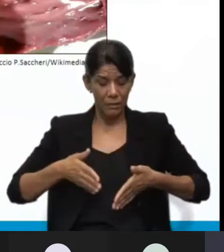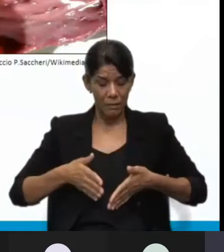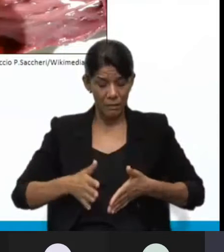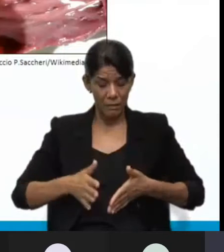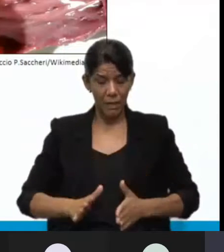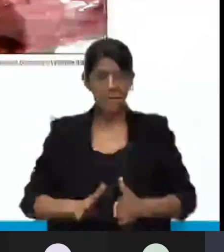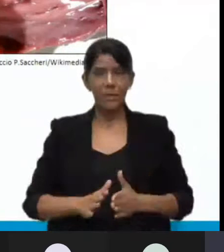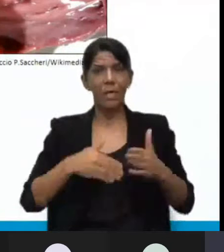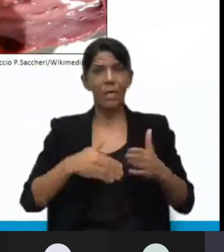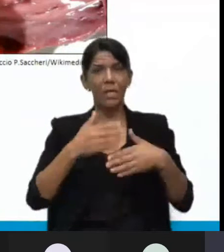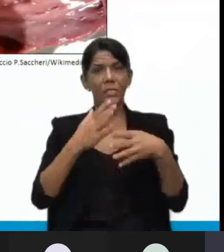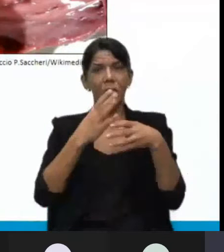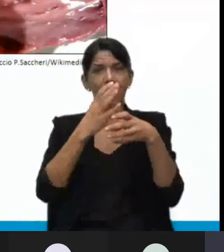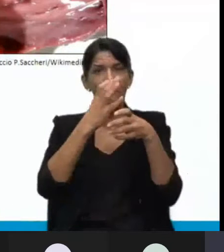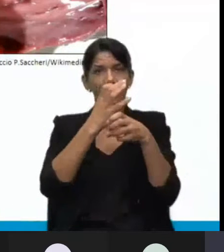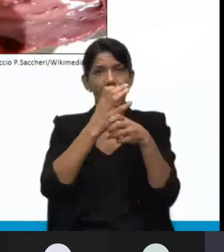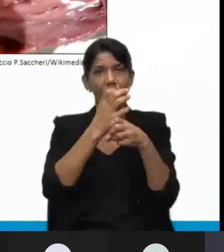nasce,